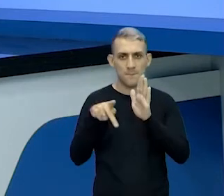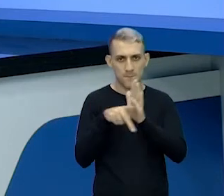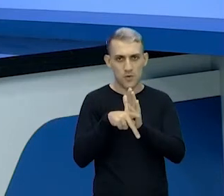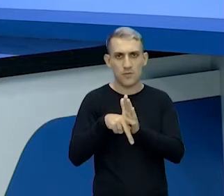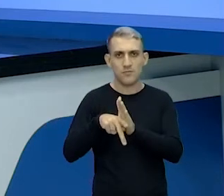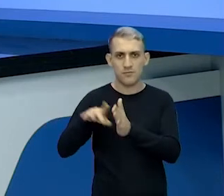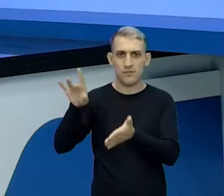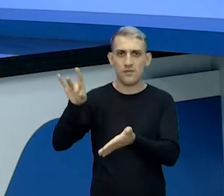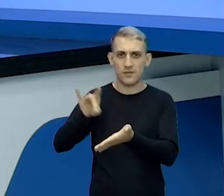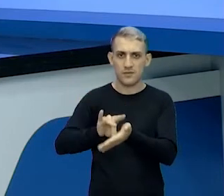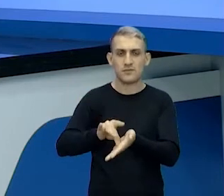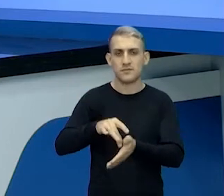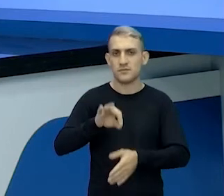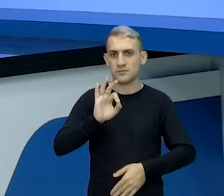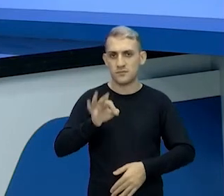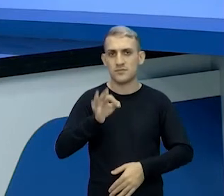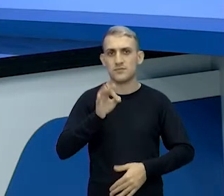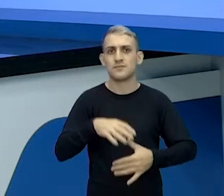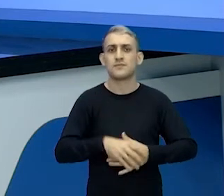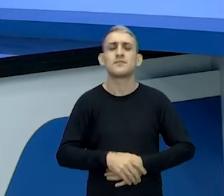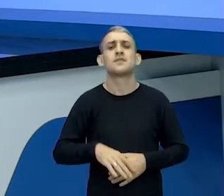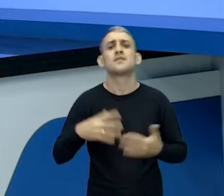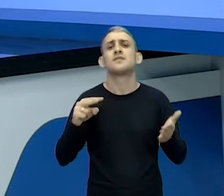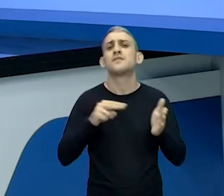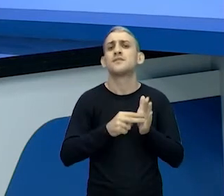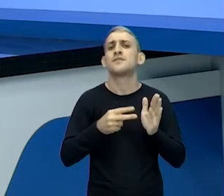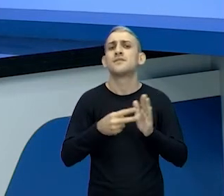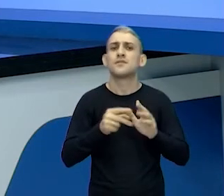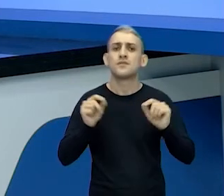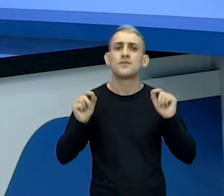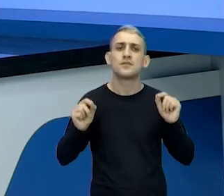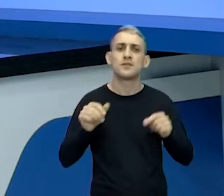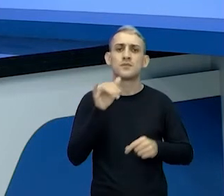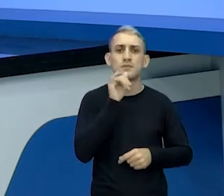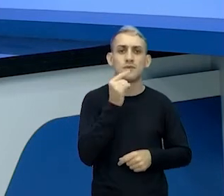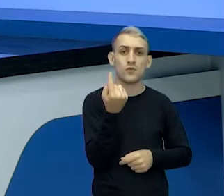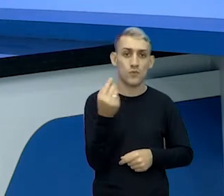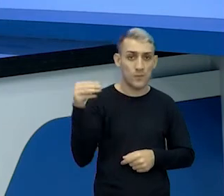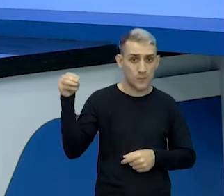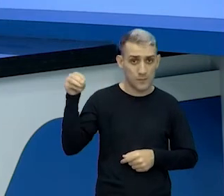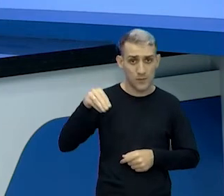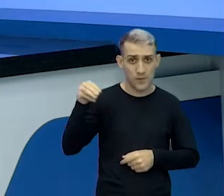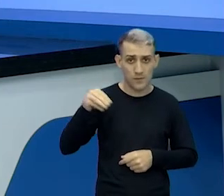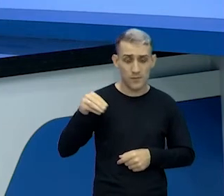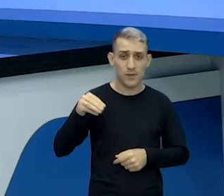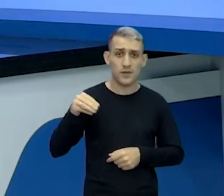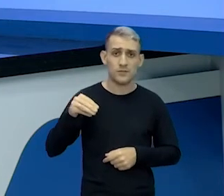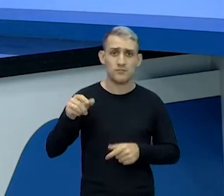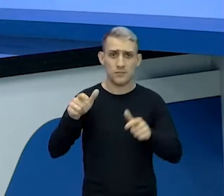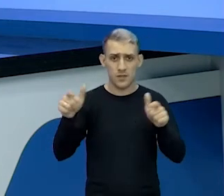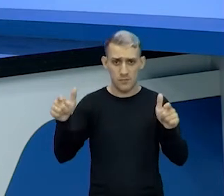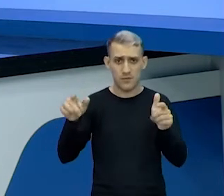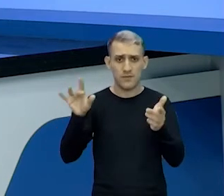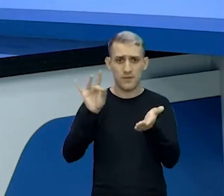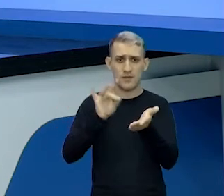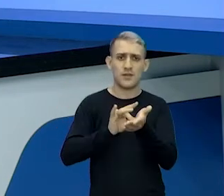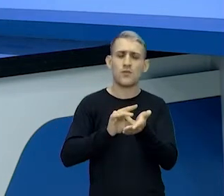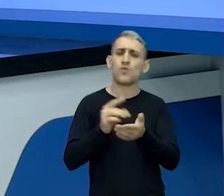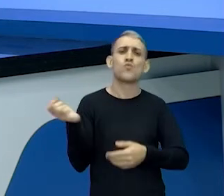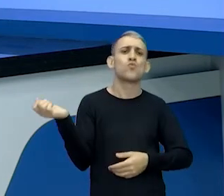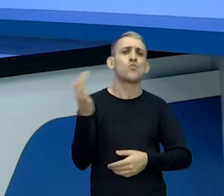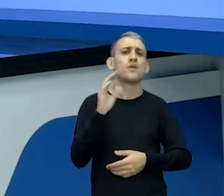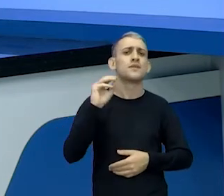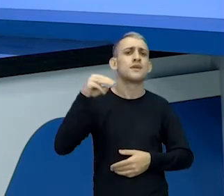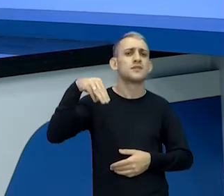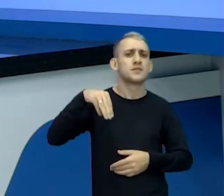tamanho real, né? Então, quer dizer o quê? Que 1 metro no tamanho real vai valer quantos centímetros